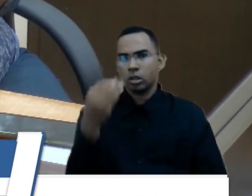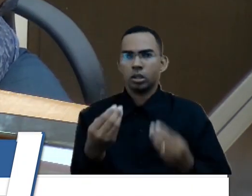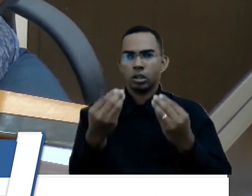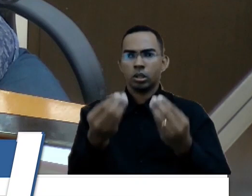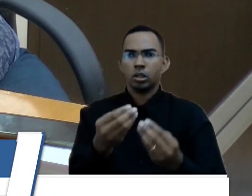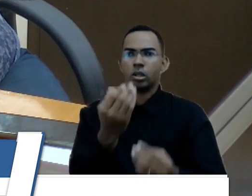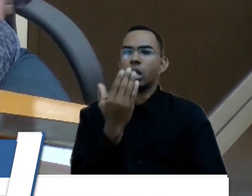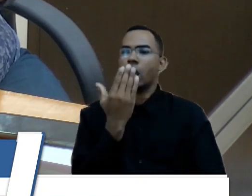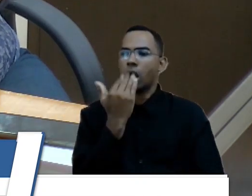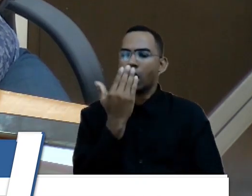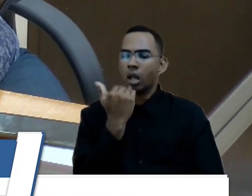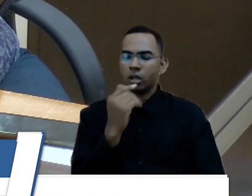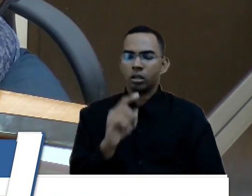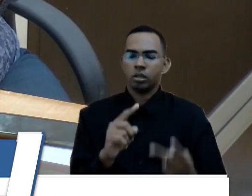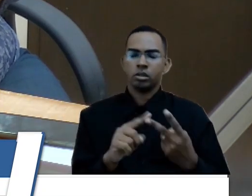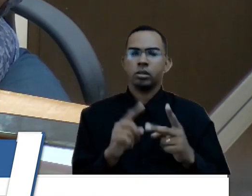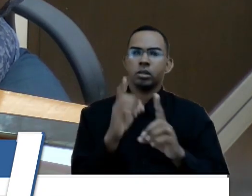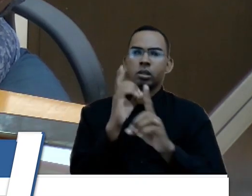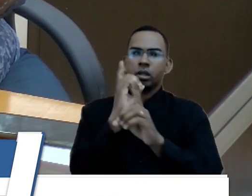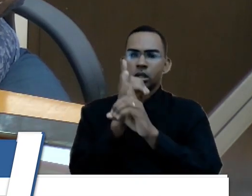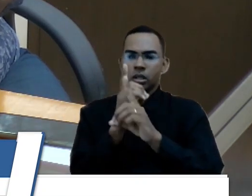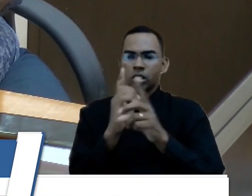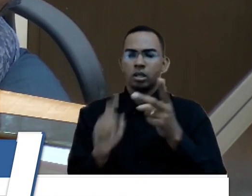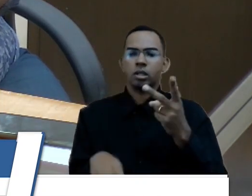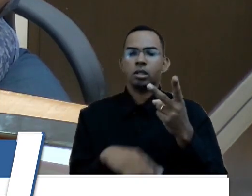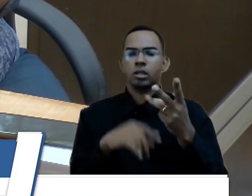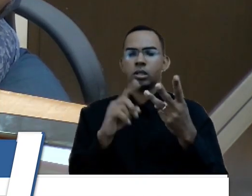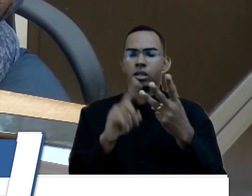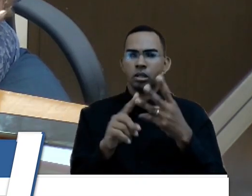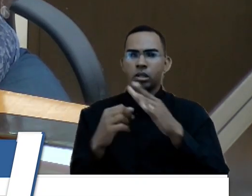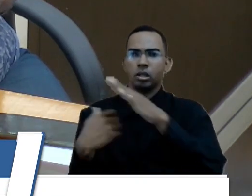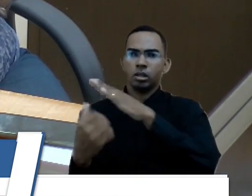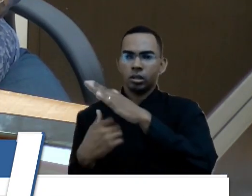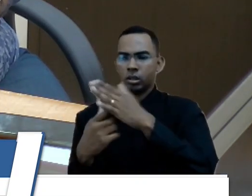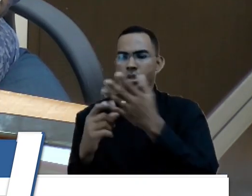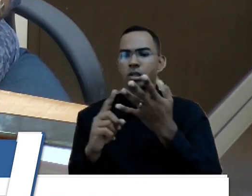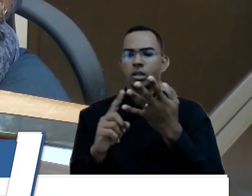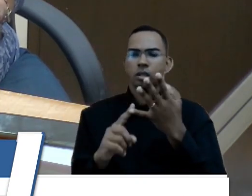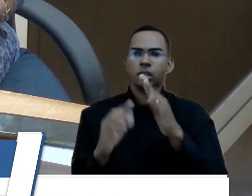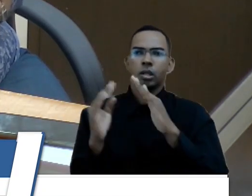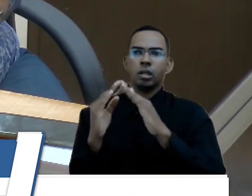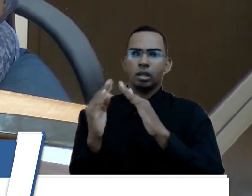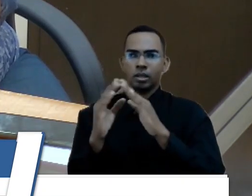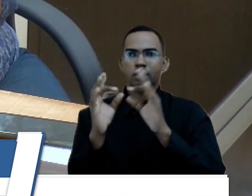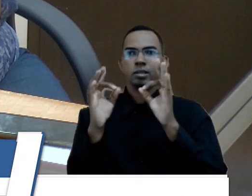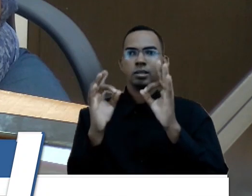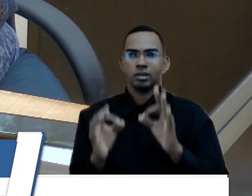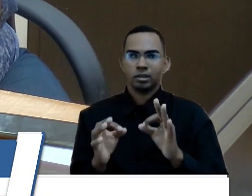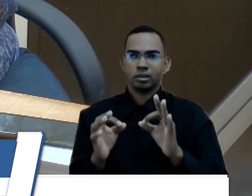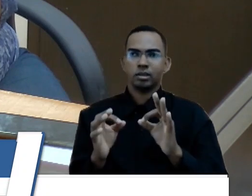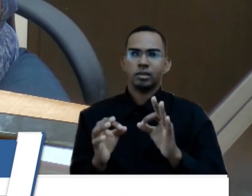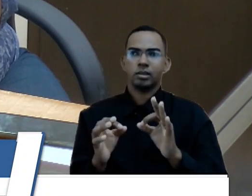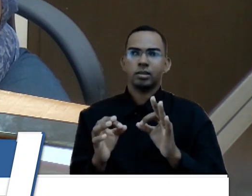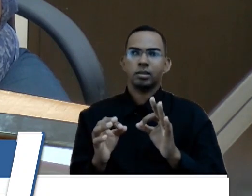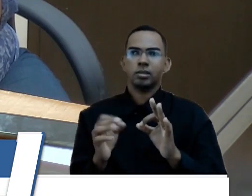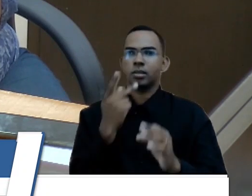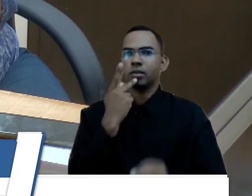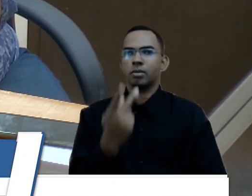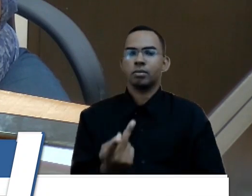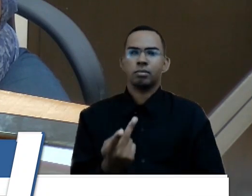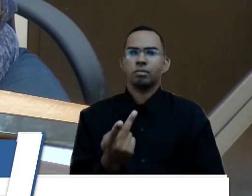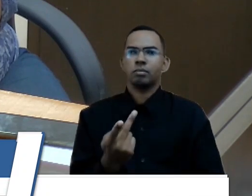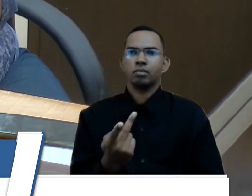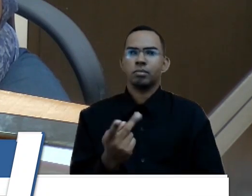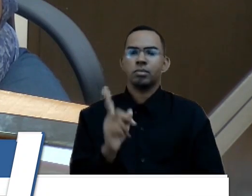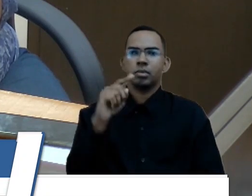fornece alimento, abordagem, emprego, casa, tudo mais. Aí ela falou assim, que